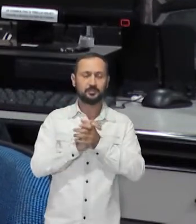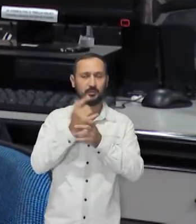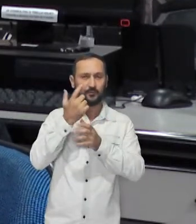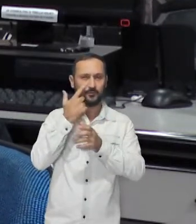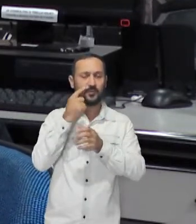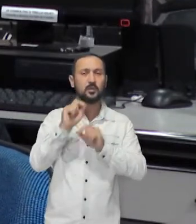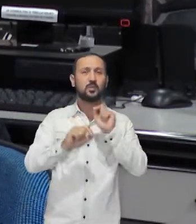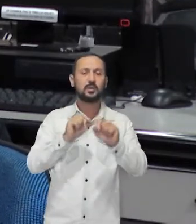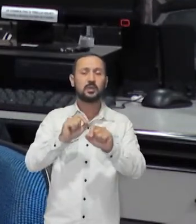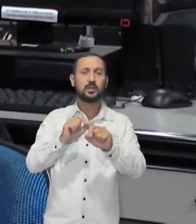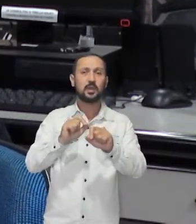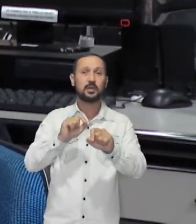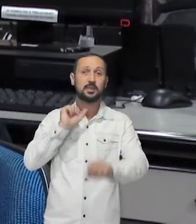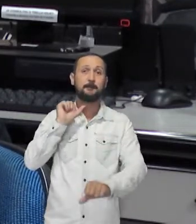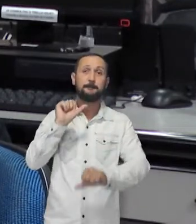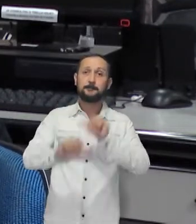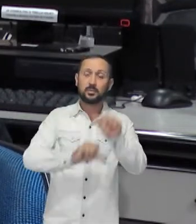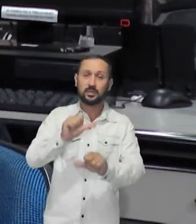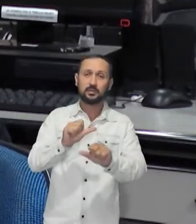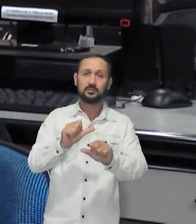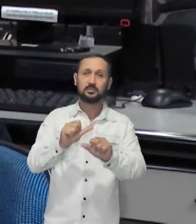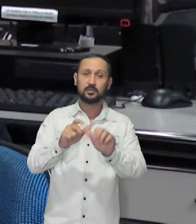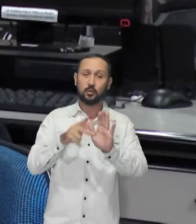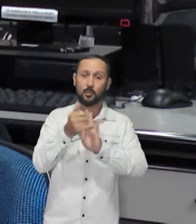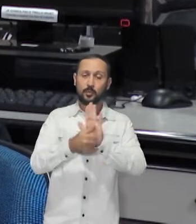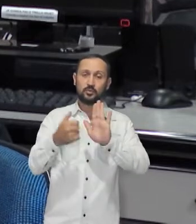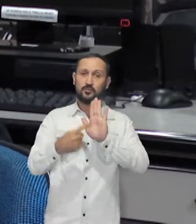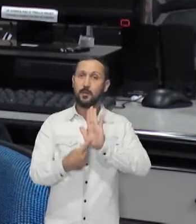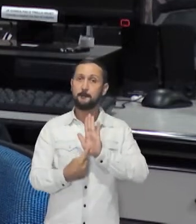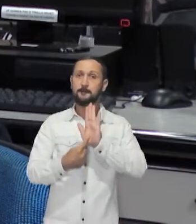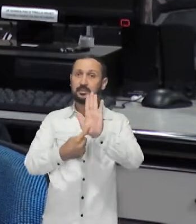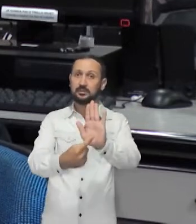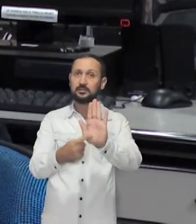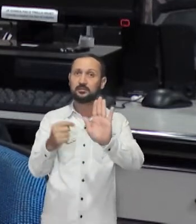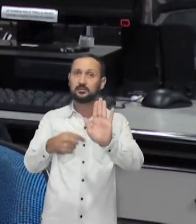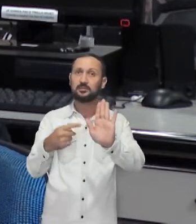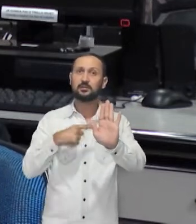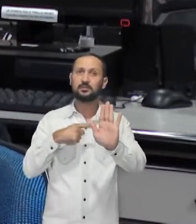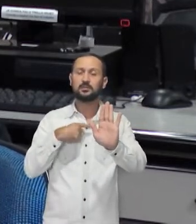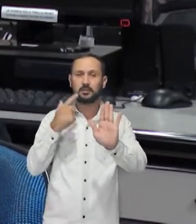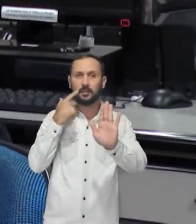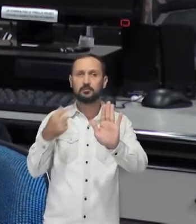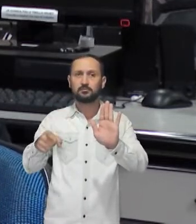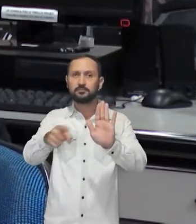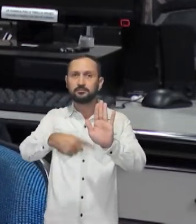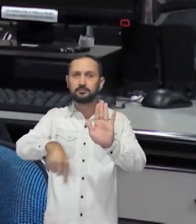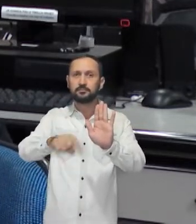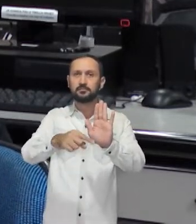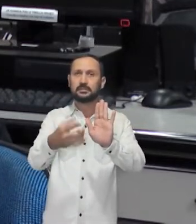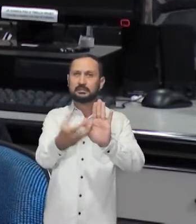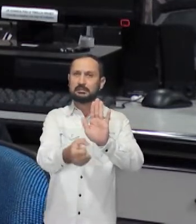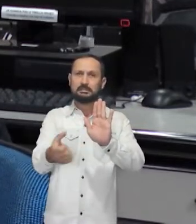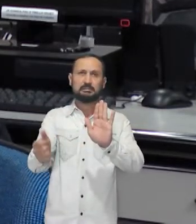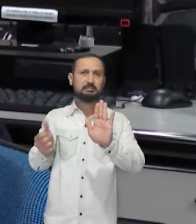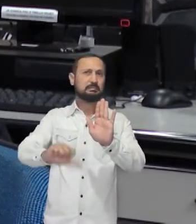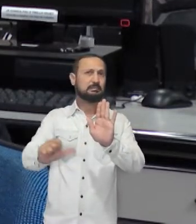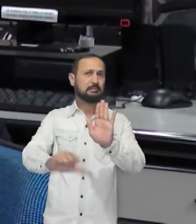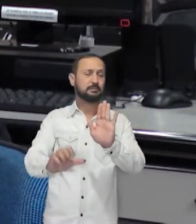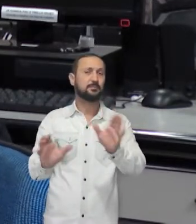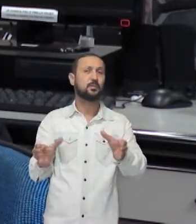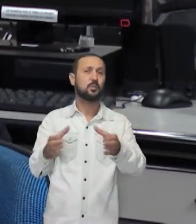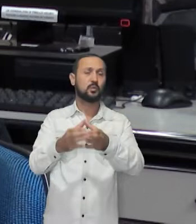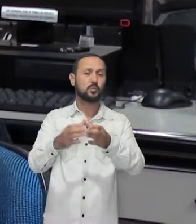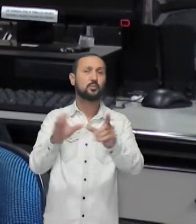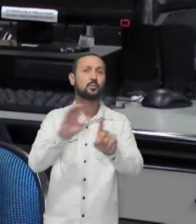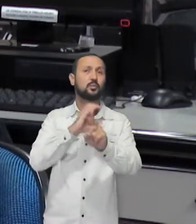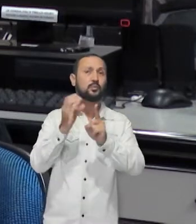num primeiro momento, assim como ela foi apresentada, ela tem uma receptividade um pouco mais negativa por parte da comunidade jurídica, mas